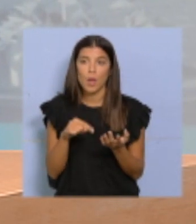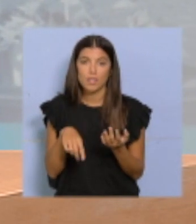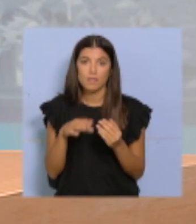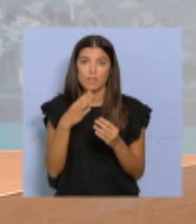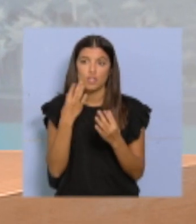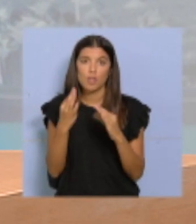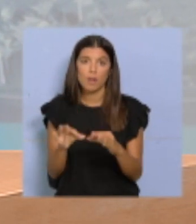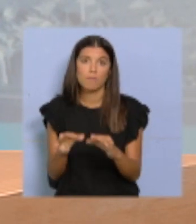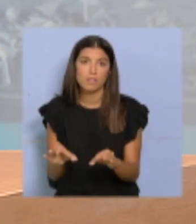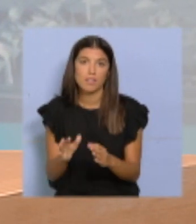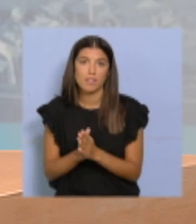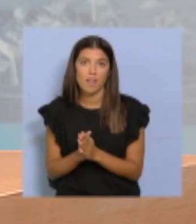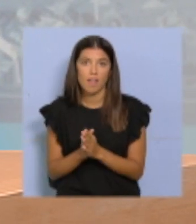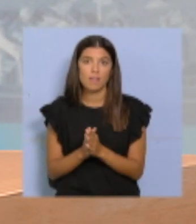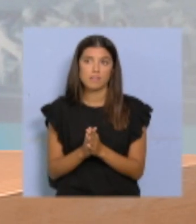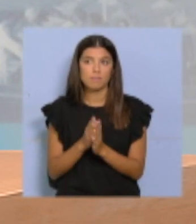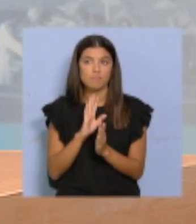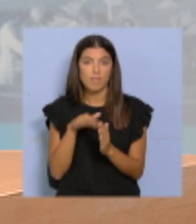totalmente presente, e isso de facto provoca